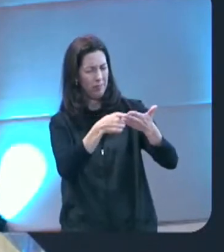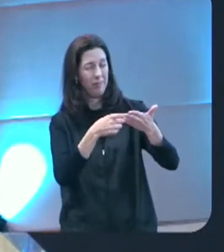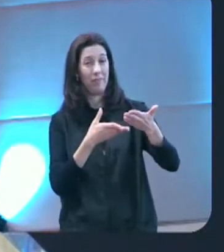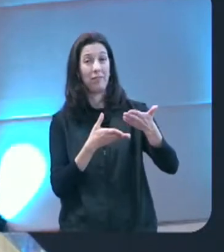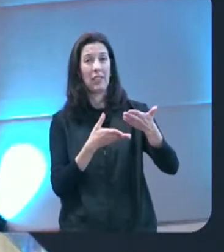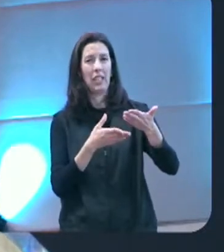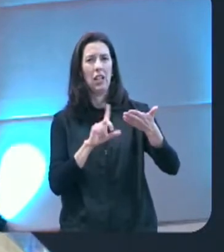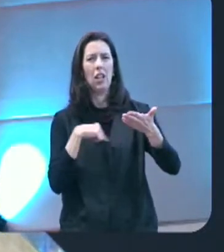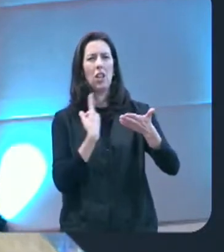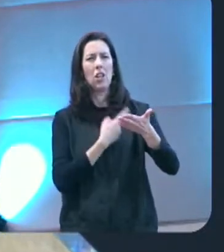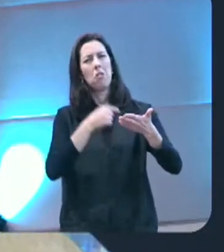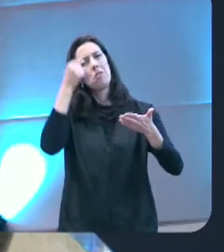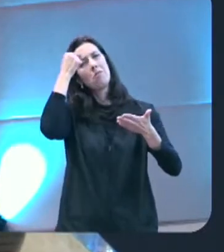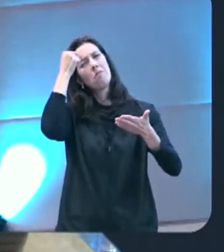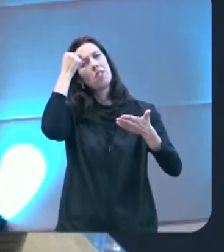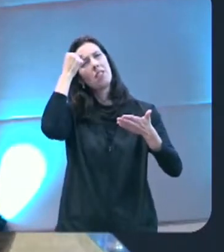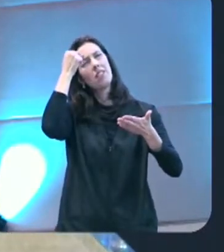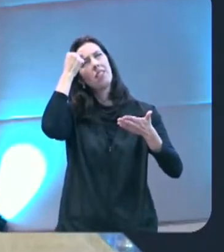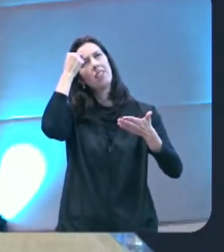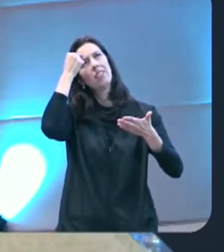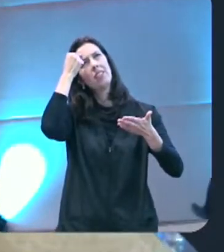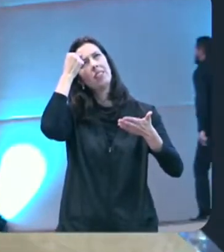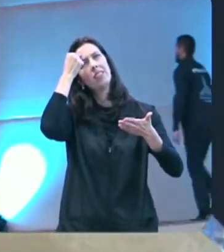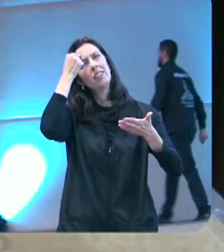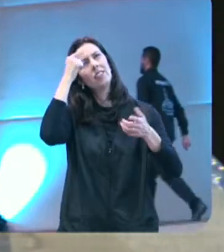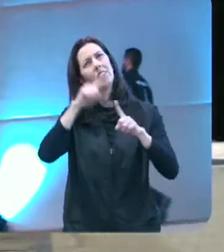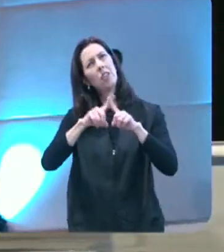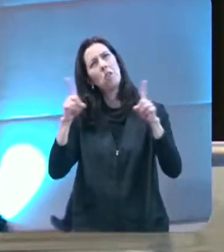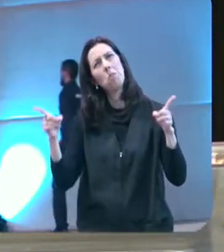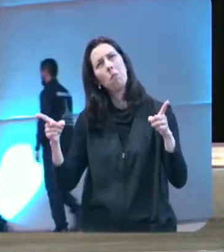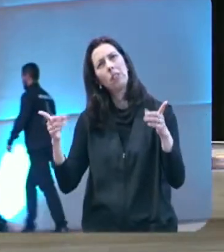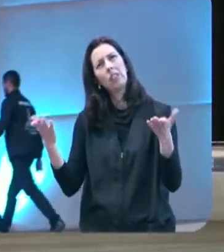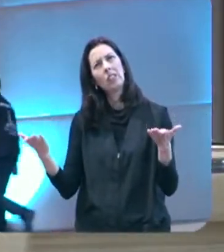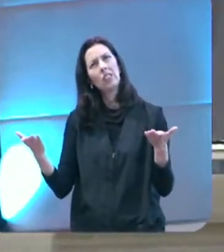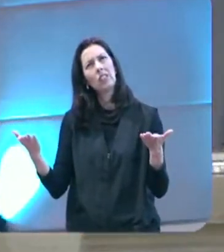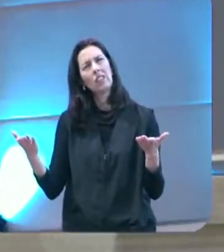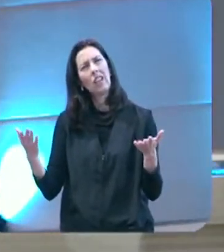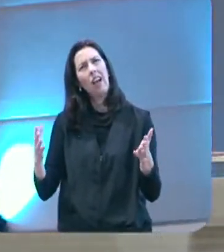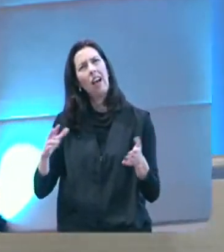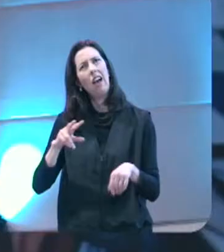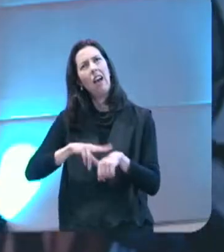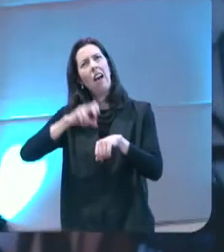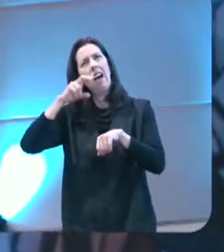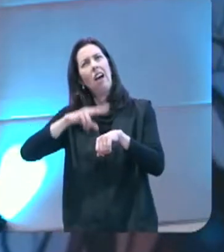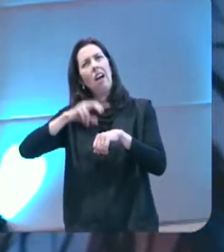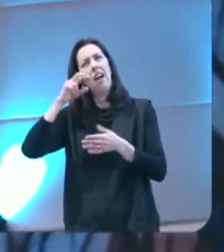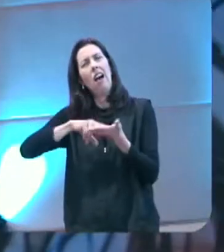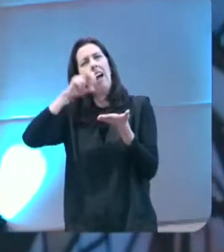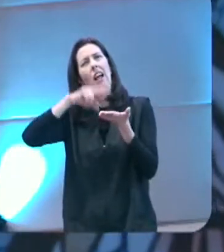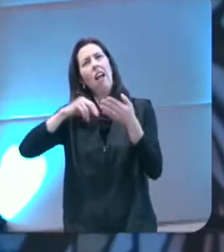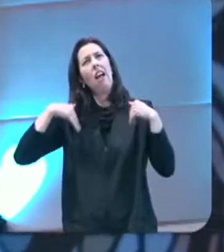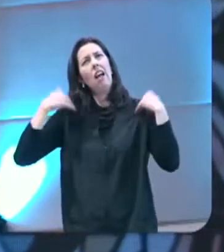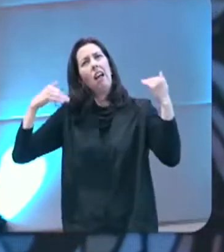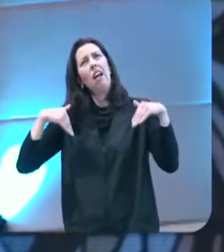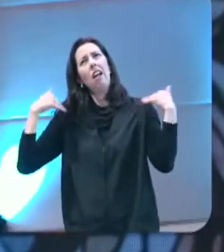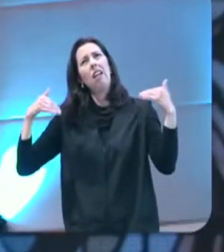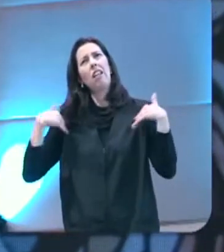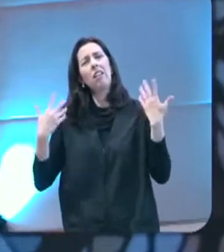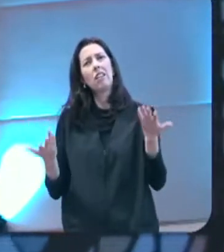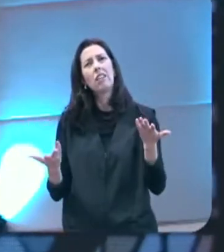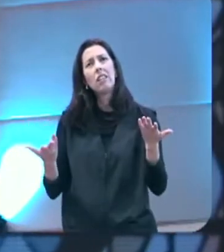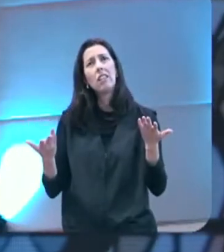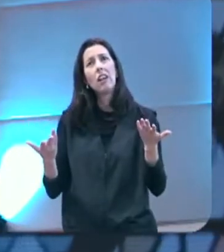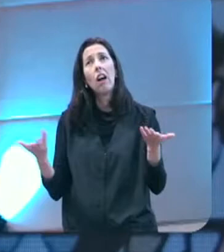nós podemos pensar, bem, depois daquela alegria, o suposto, penso